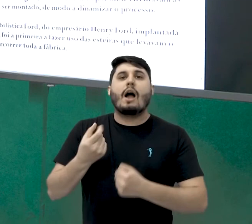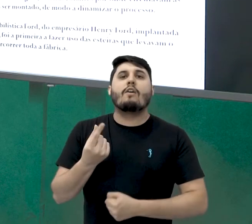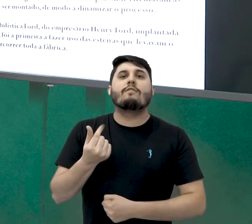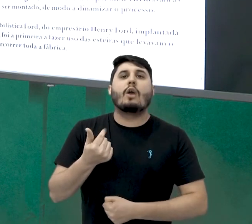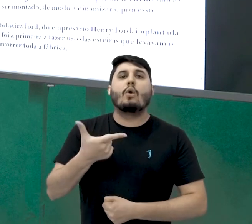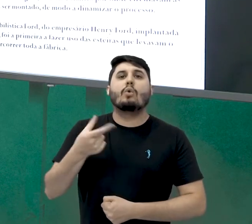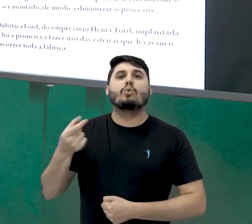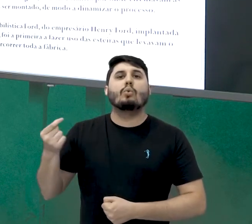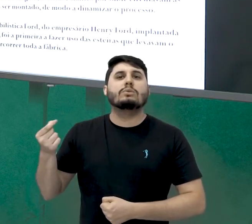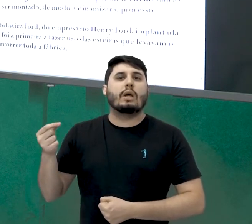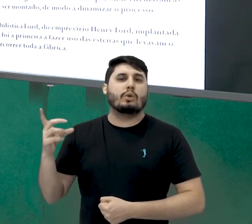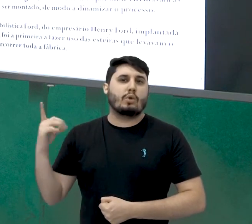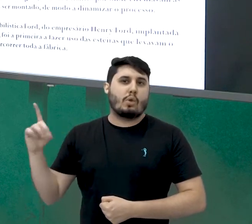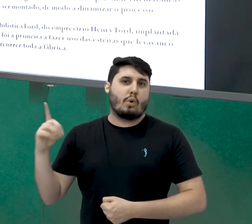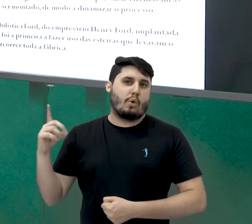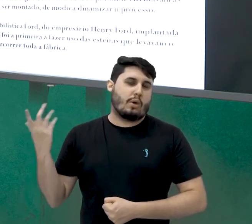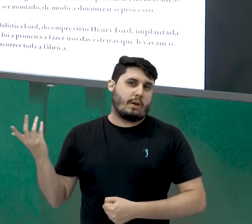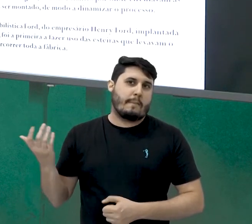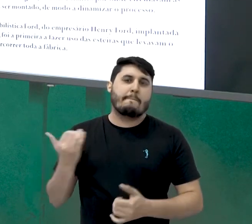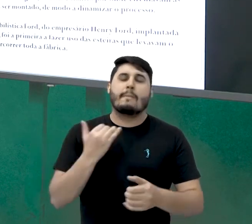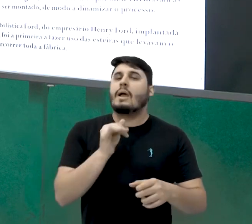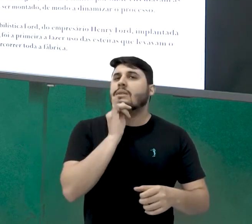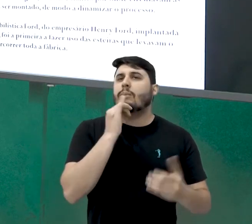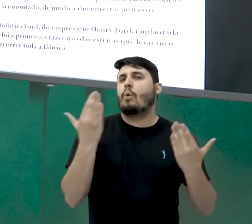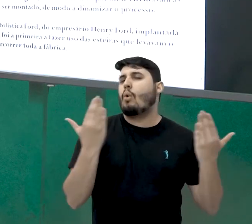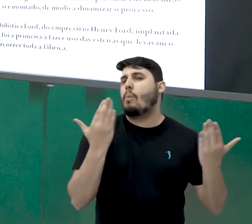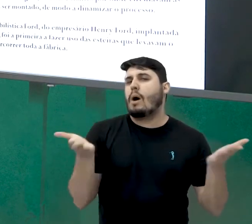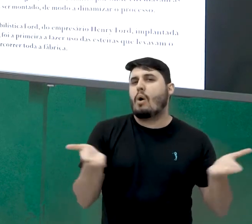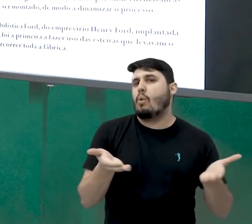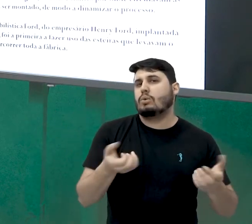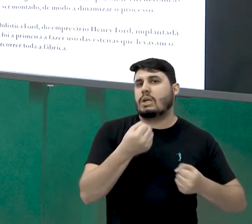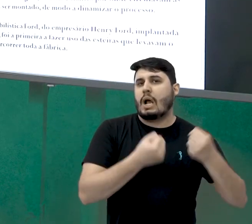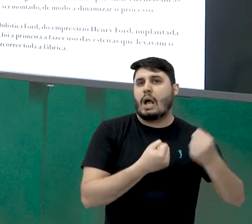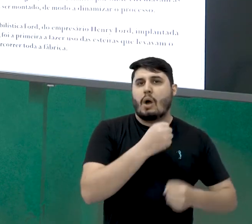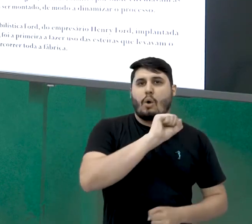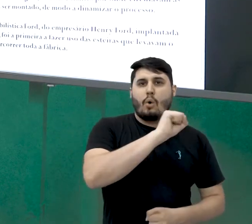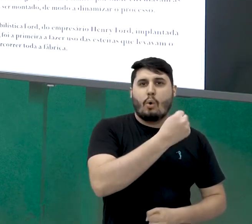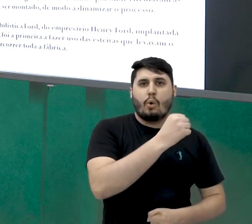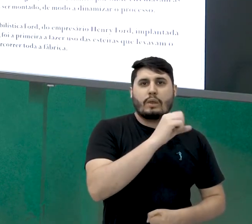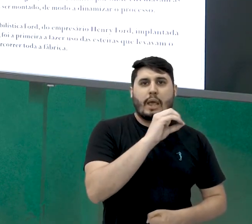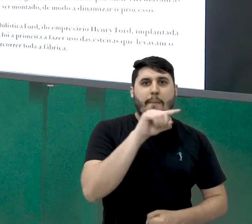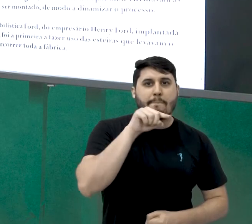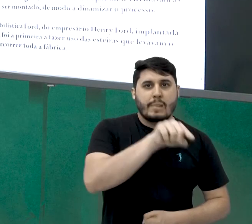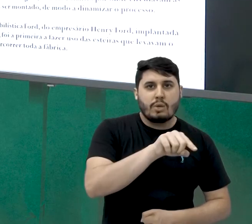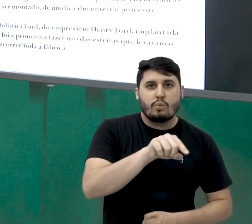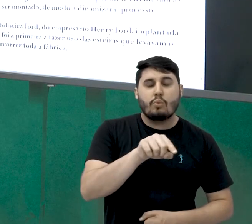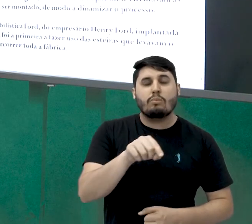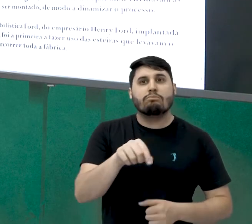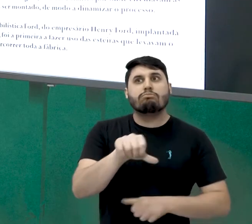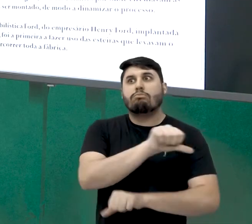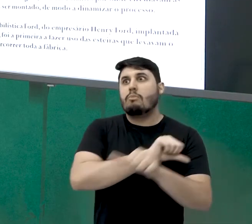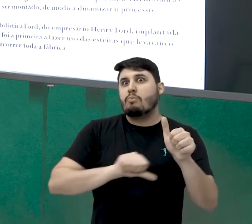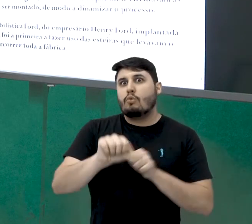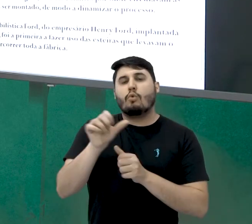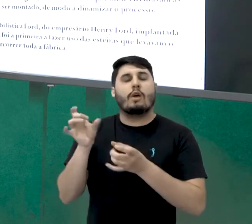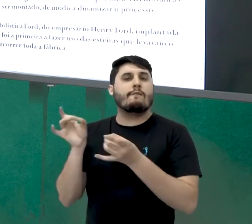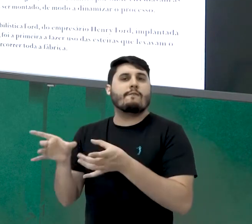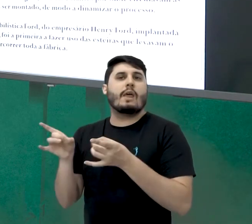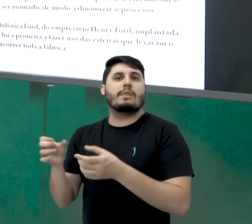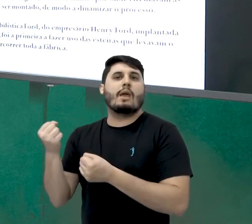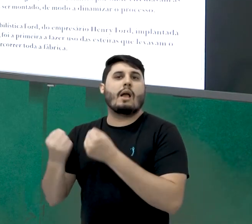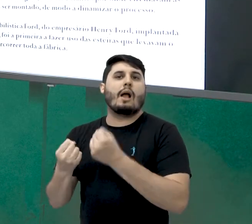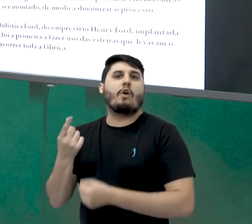a preços de hoje, era como se um carro de 80 mil passasse a ser vendido por 25 mil. De tal foi